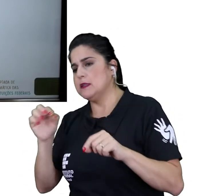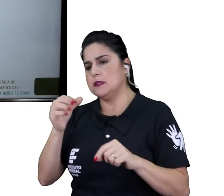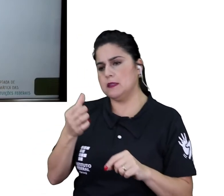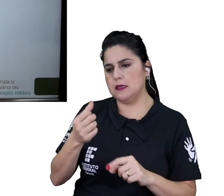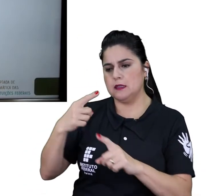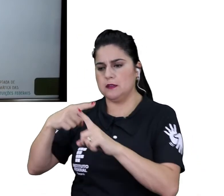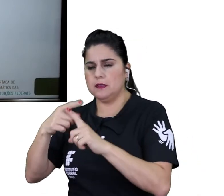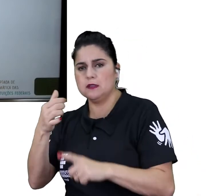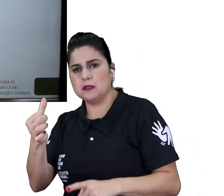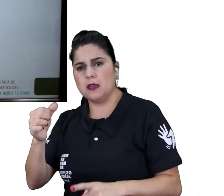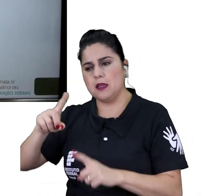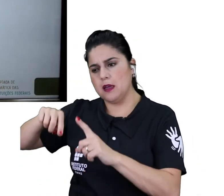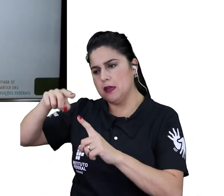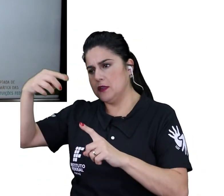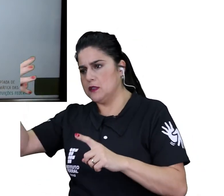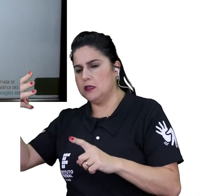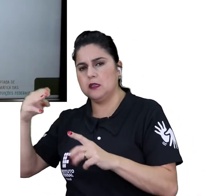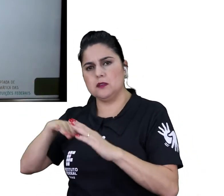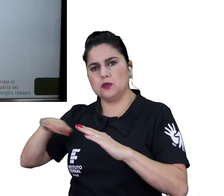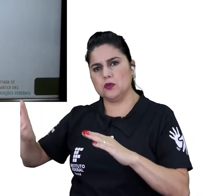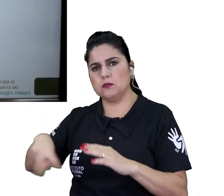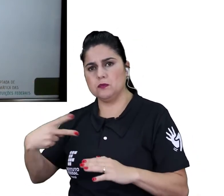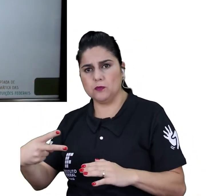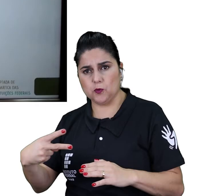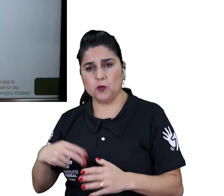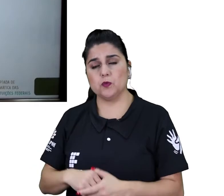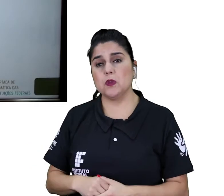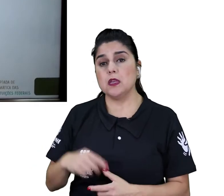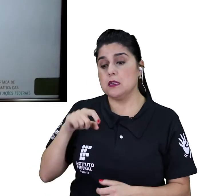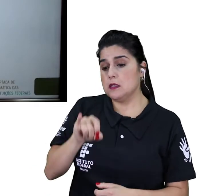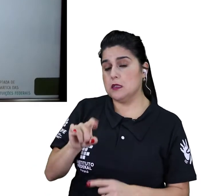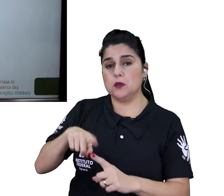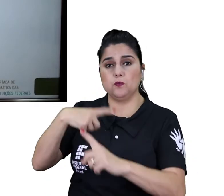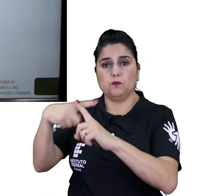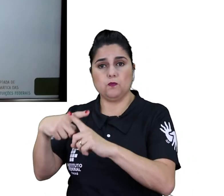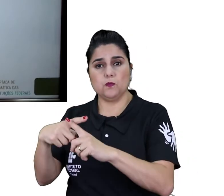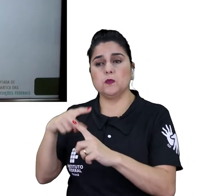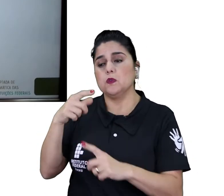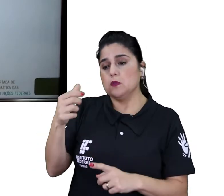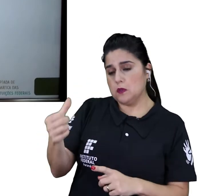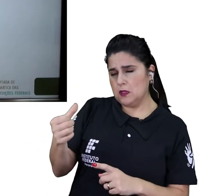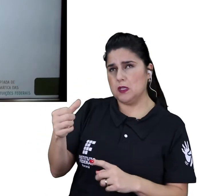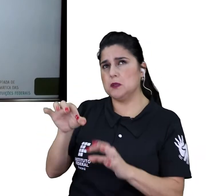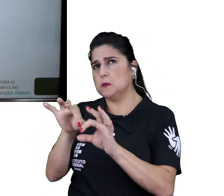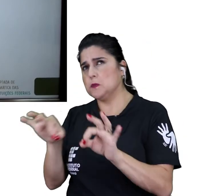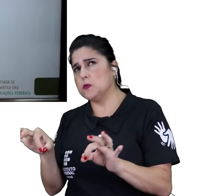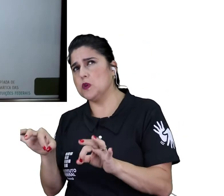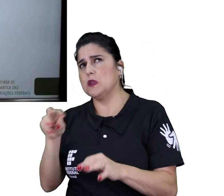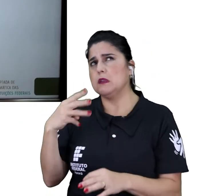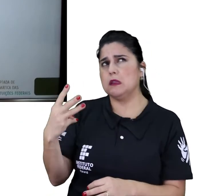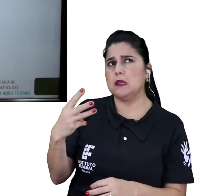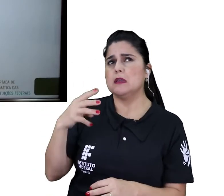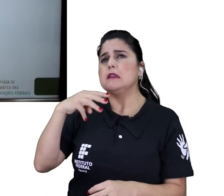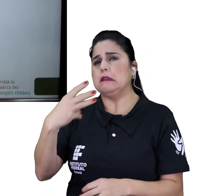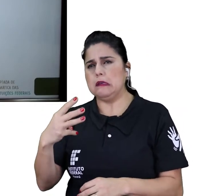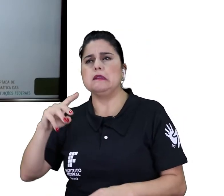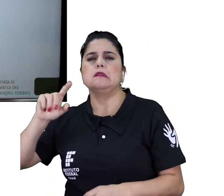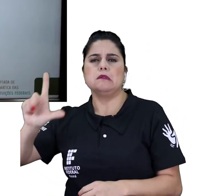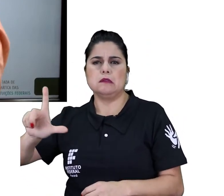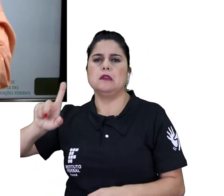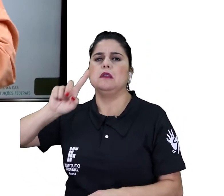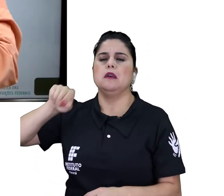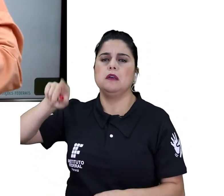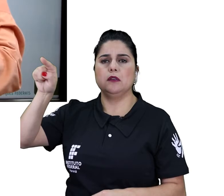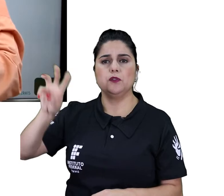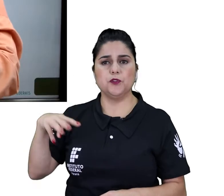vezes L raiz de 3 sobre 2. Se eu multiplico por 6, o 6 simplifica com 2, dá 3, 3L raiz de 3.